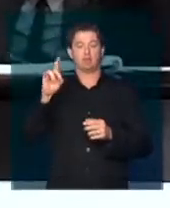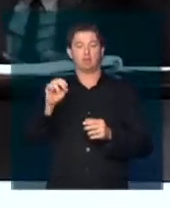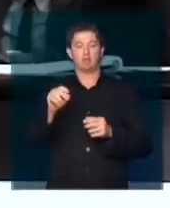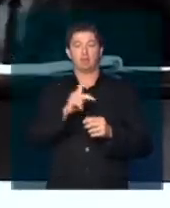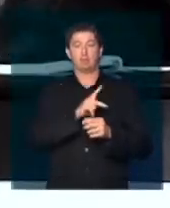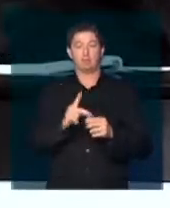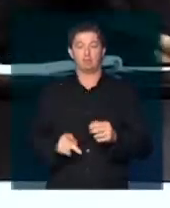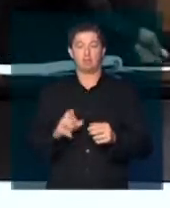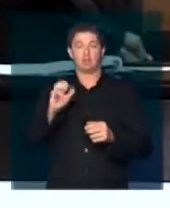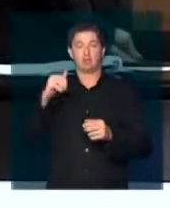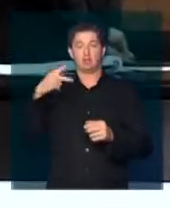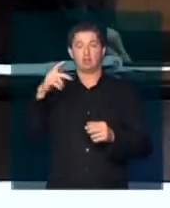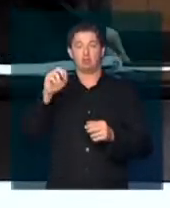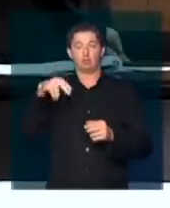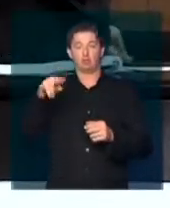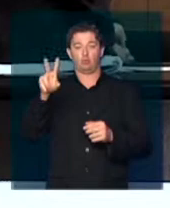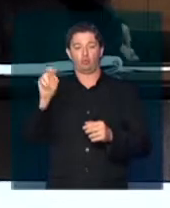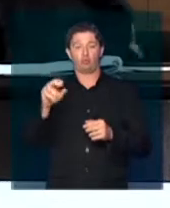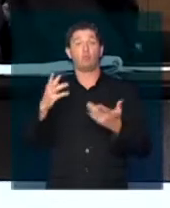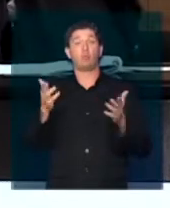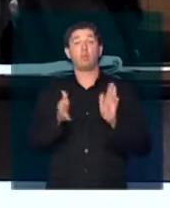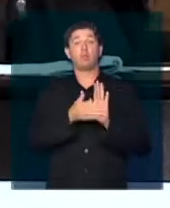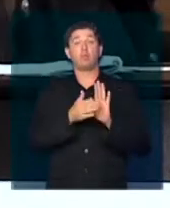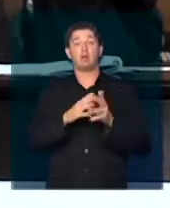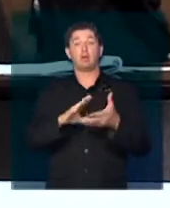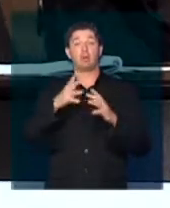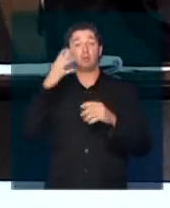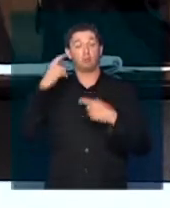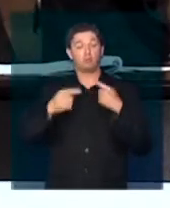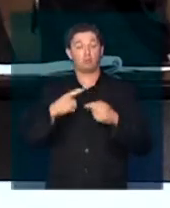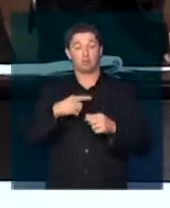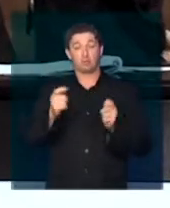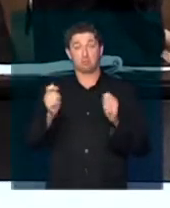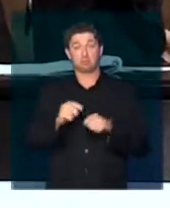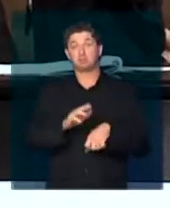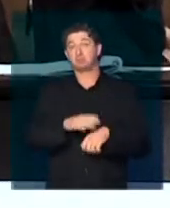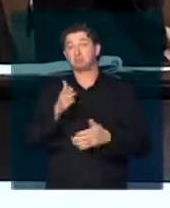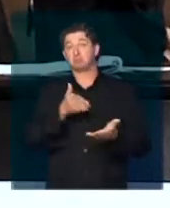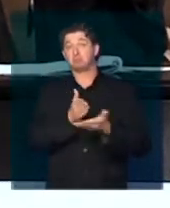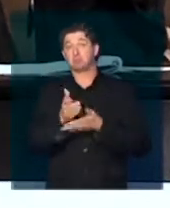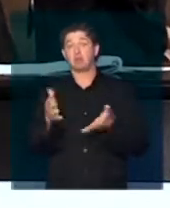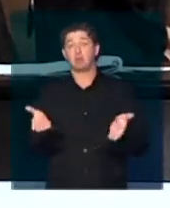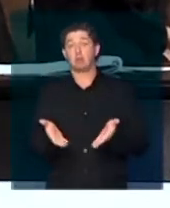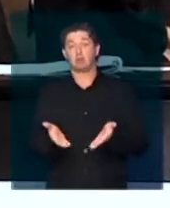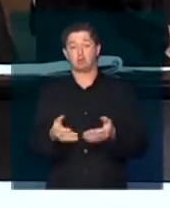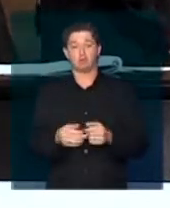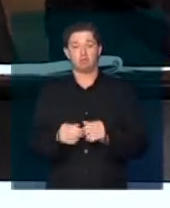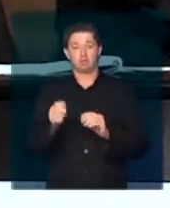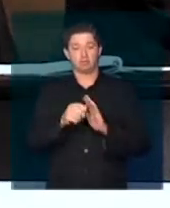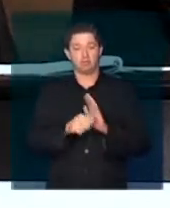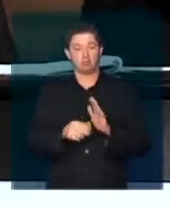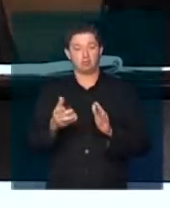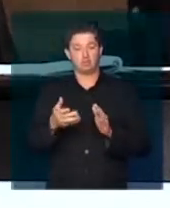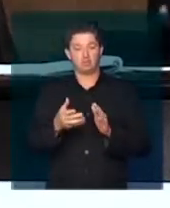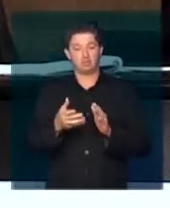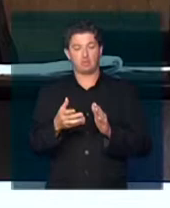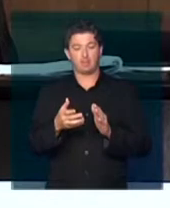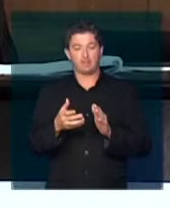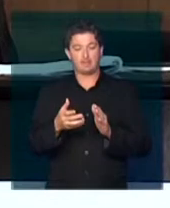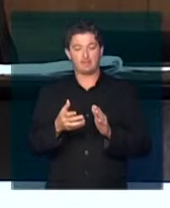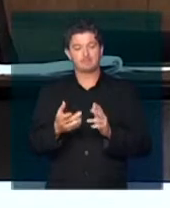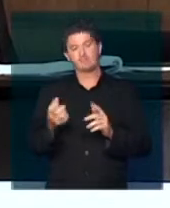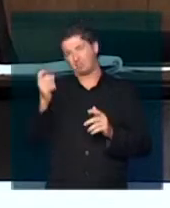da Câmara do Campo Novo. Quais propostas na reforma política têm maior possibilidade de ser aprovada nesse momento? O relator falou aí,